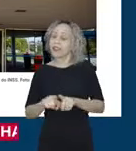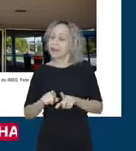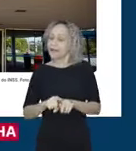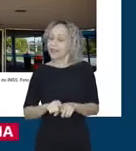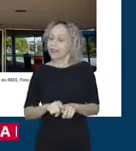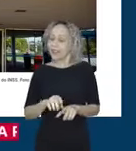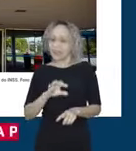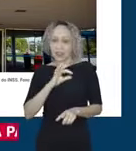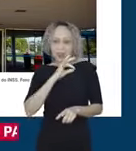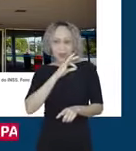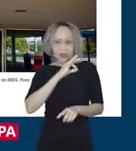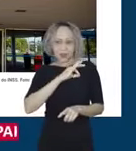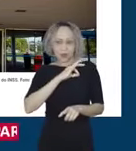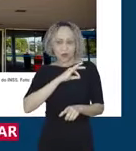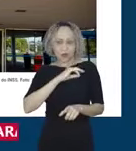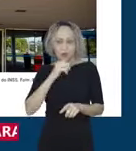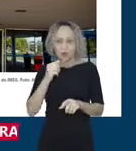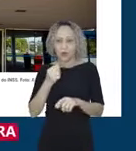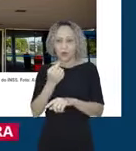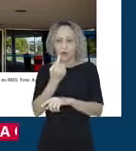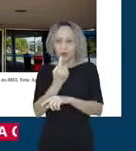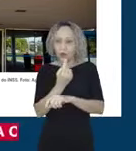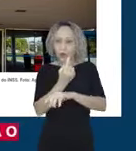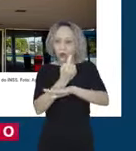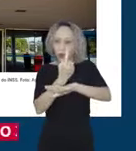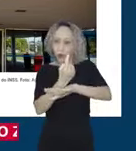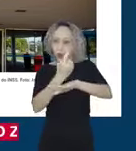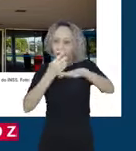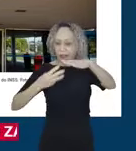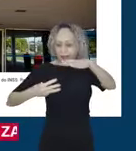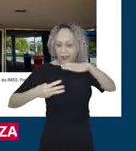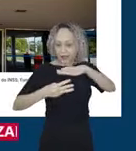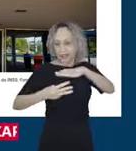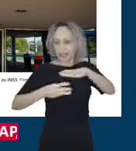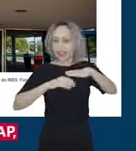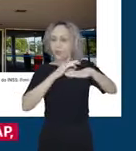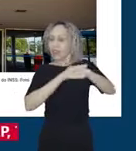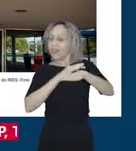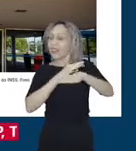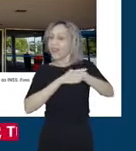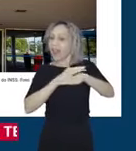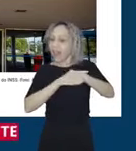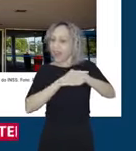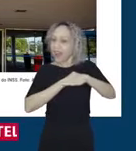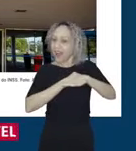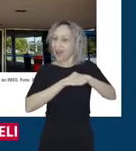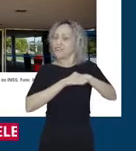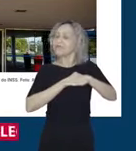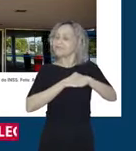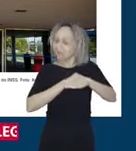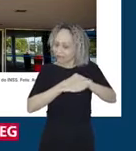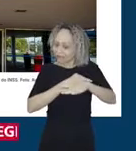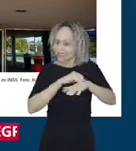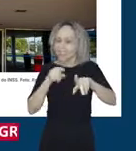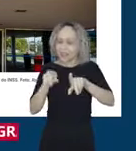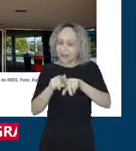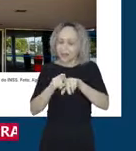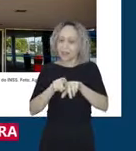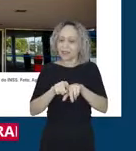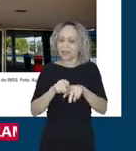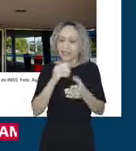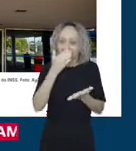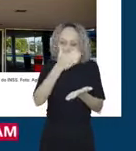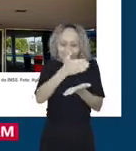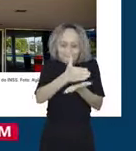para aposentados e pensionistas também. Os depósitos vão ser feitos em 2 parcelas, né, que começam a ser pagas ainda